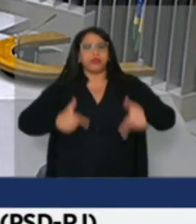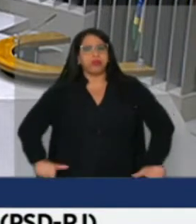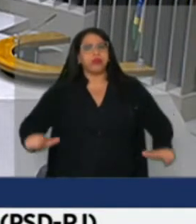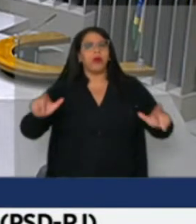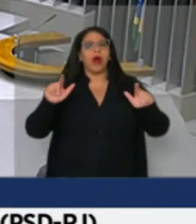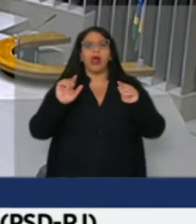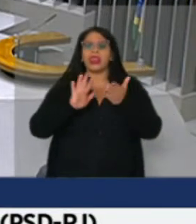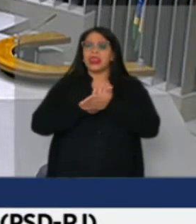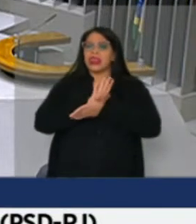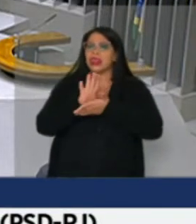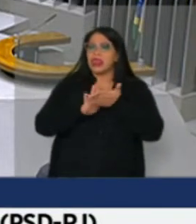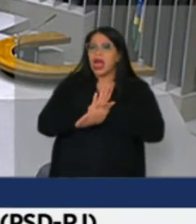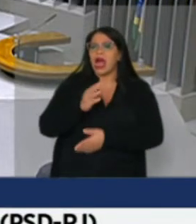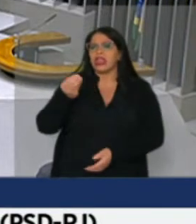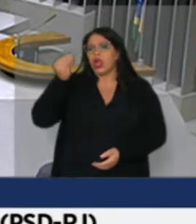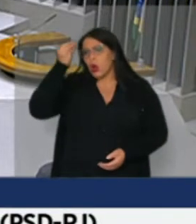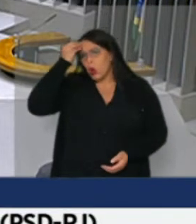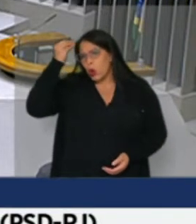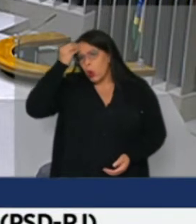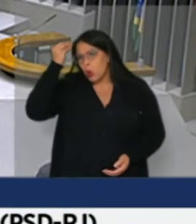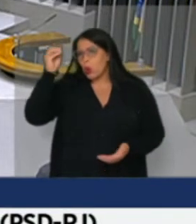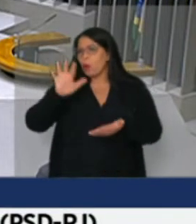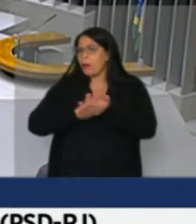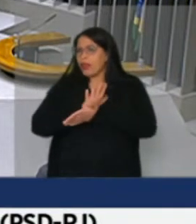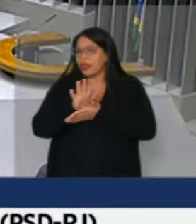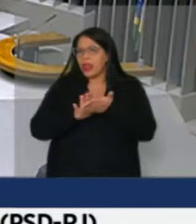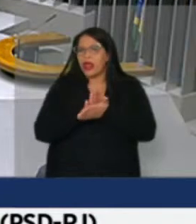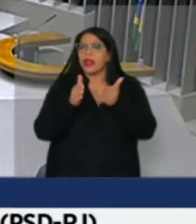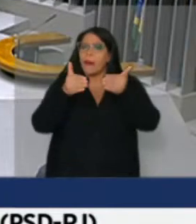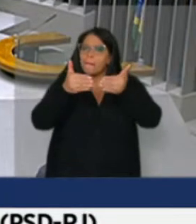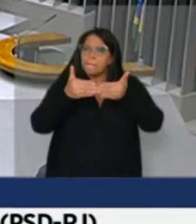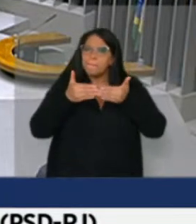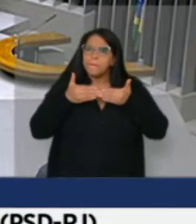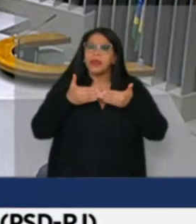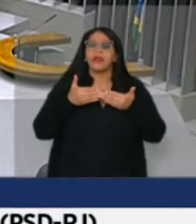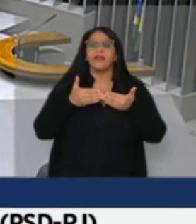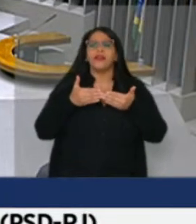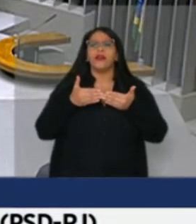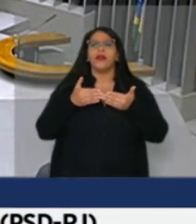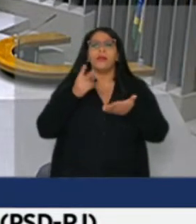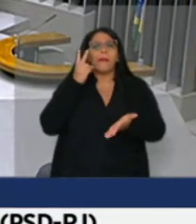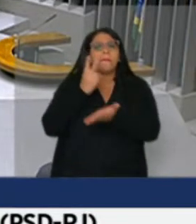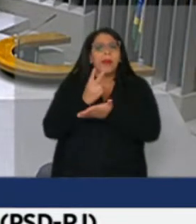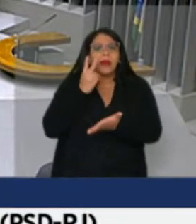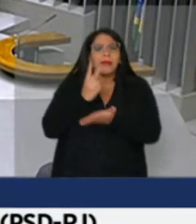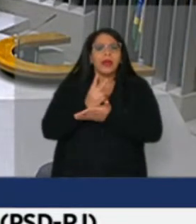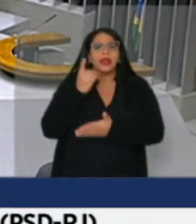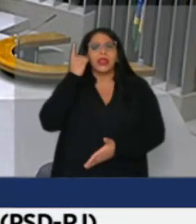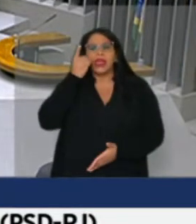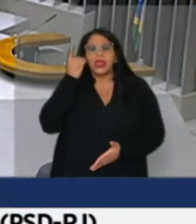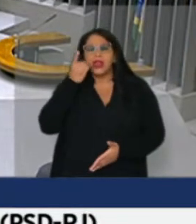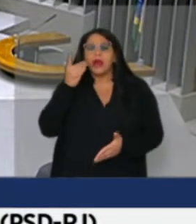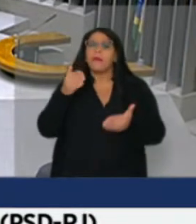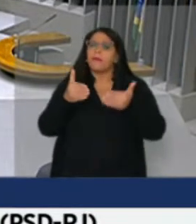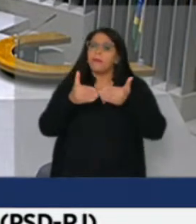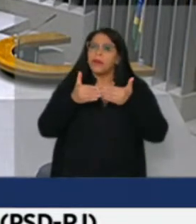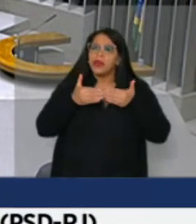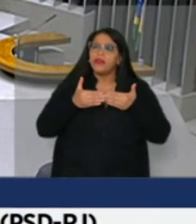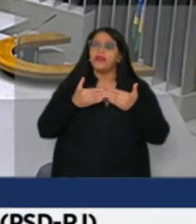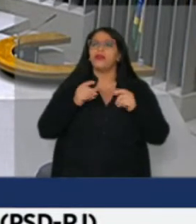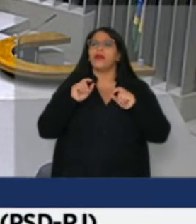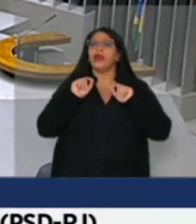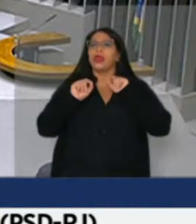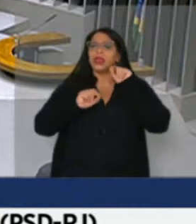que os deputados e deputadas não cassassem o mandato dela, sugeriu que